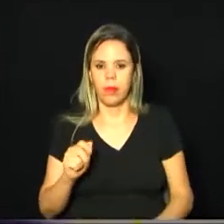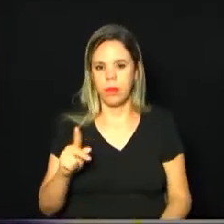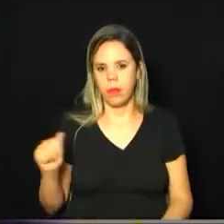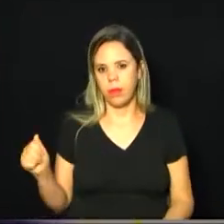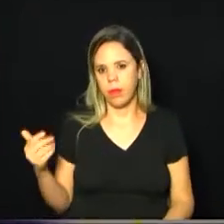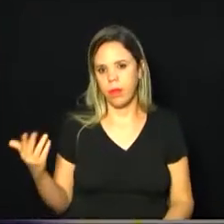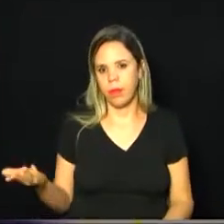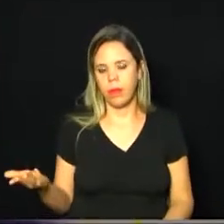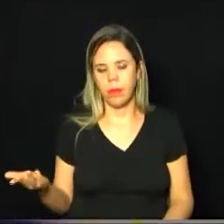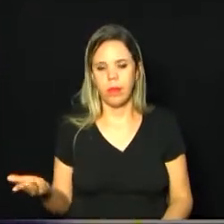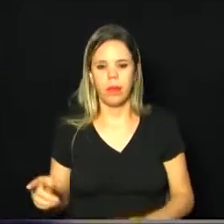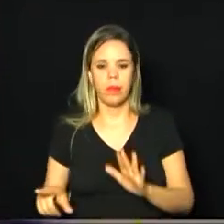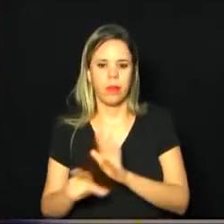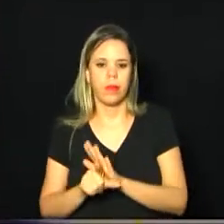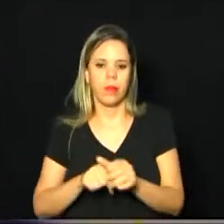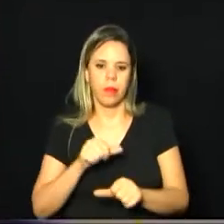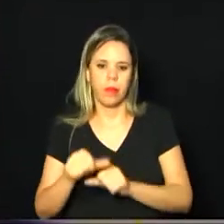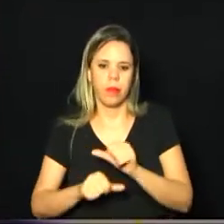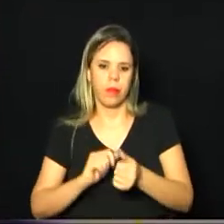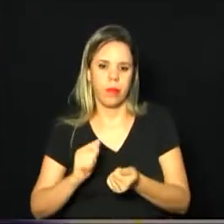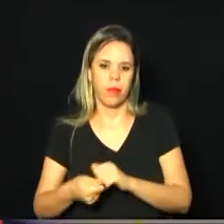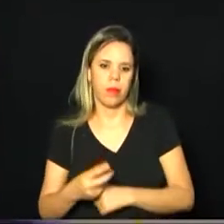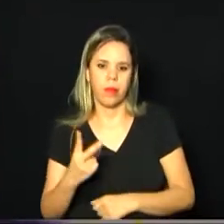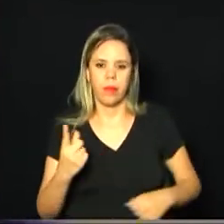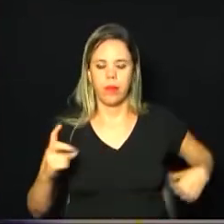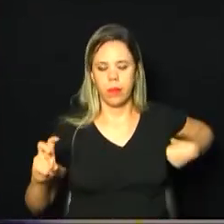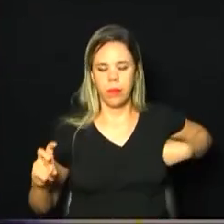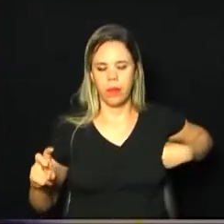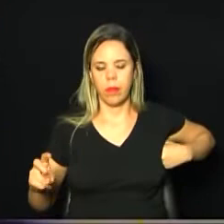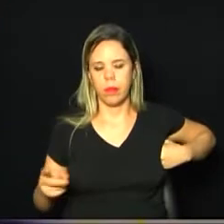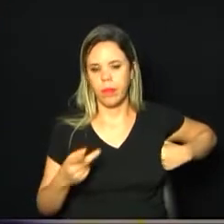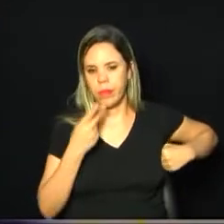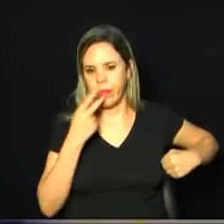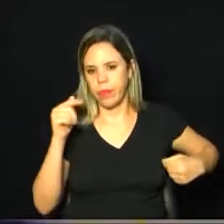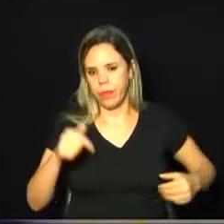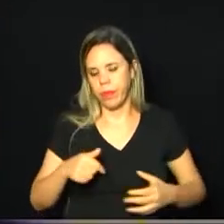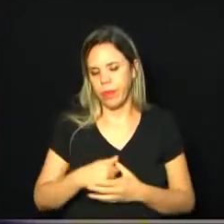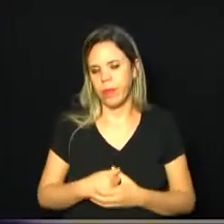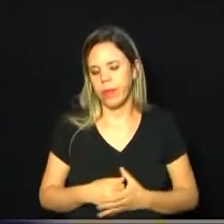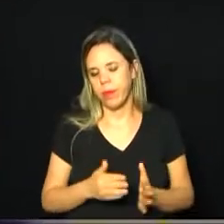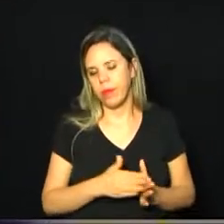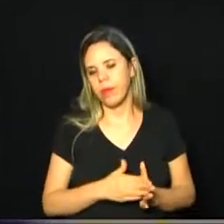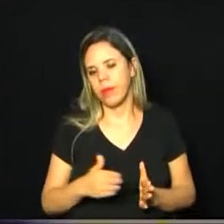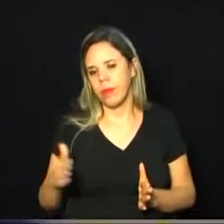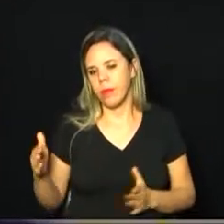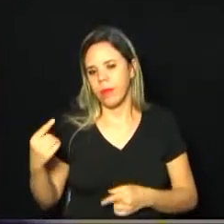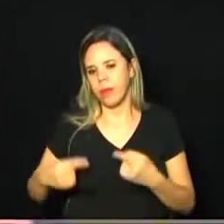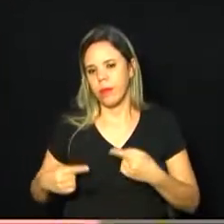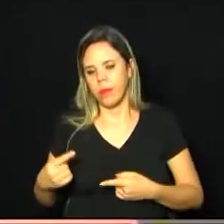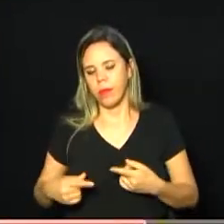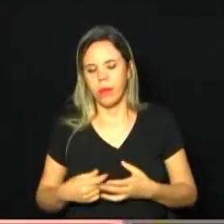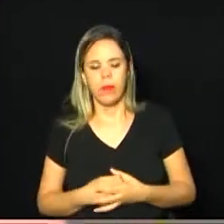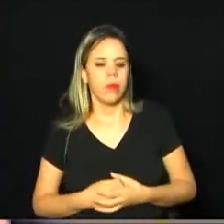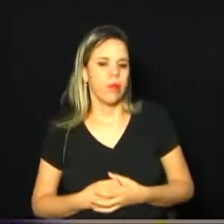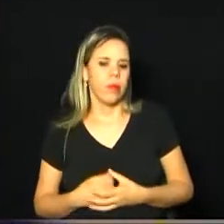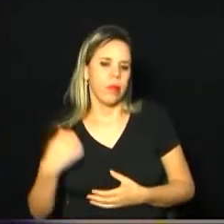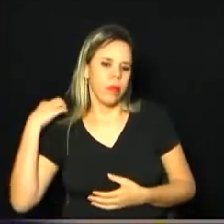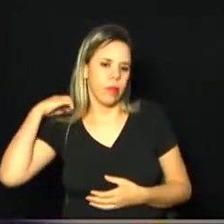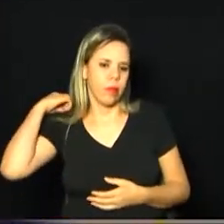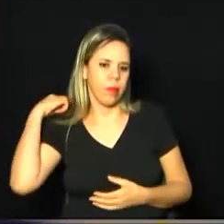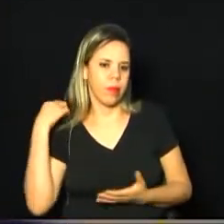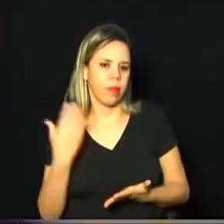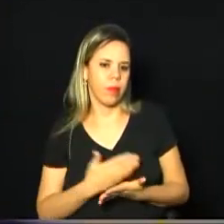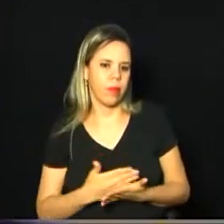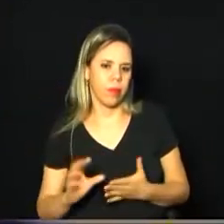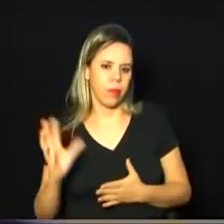né essa lei foi alterada a partir 2015 como mencionado aqui ao longo dessa discussão e a partir daí